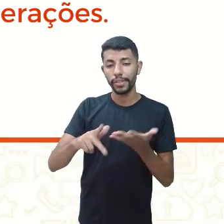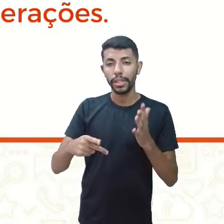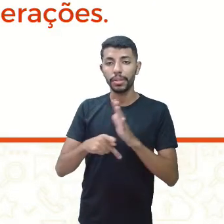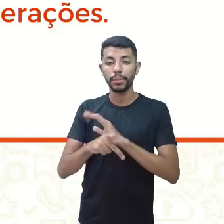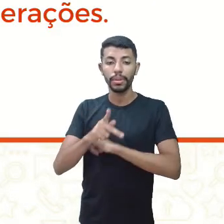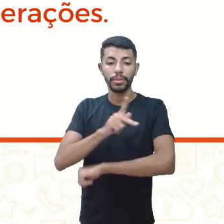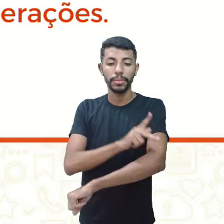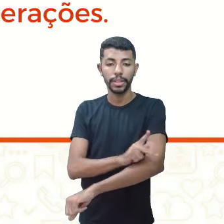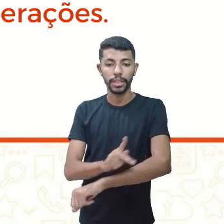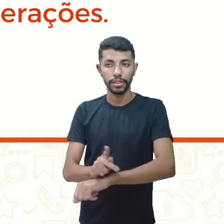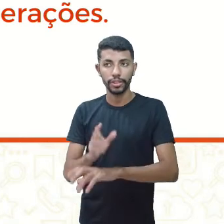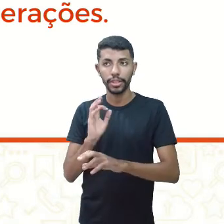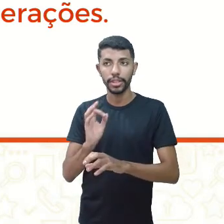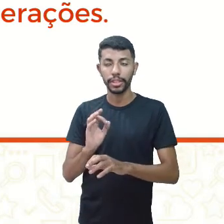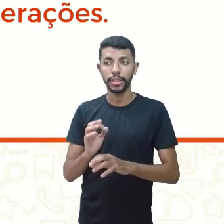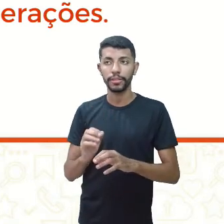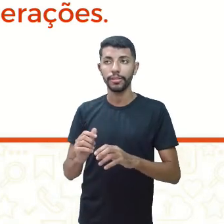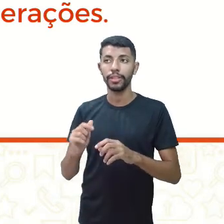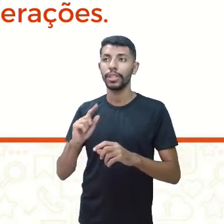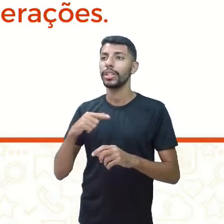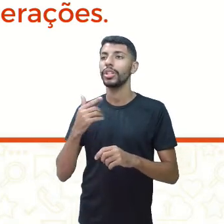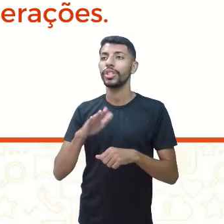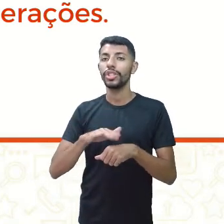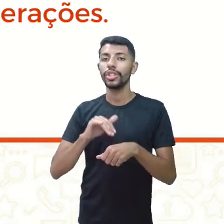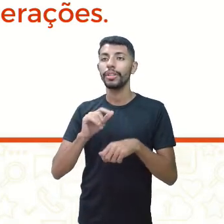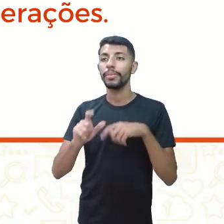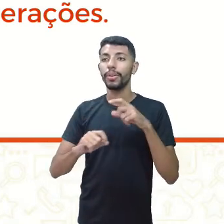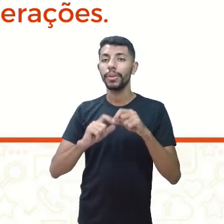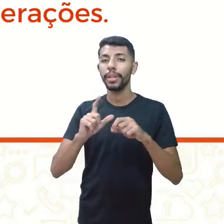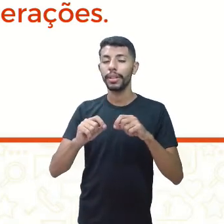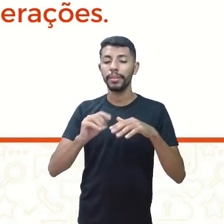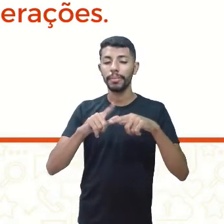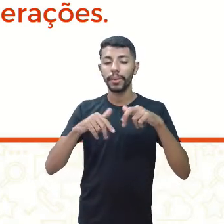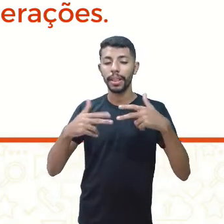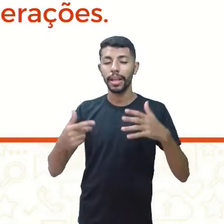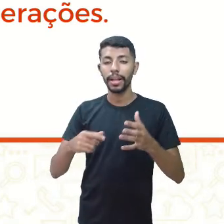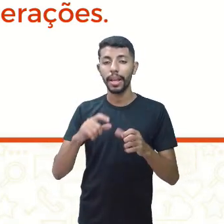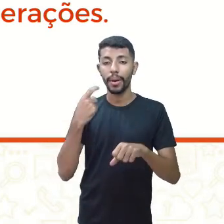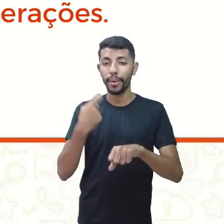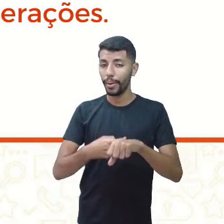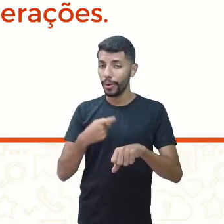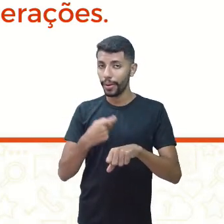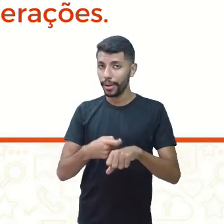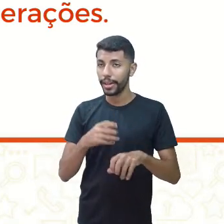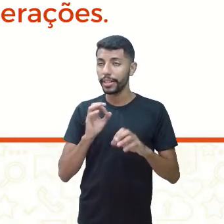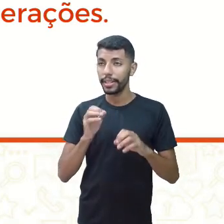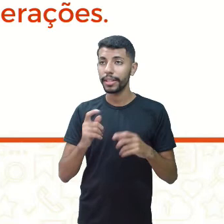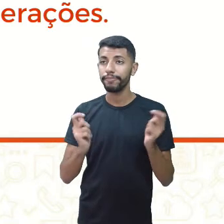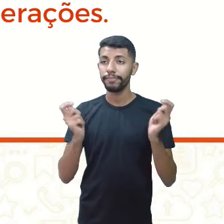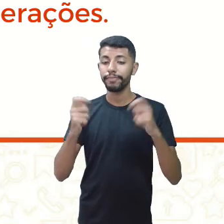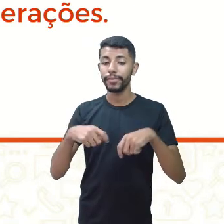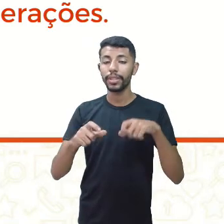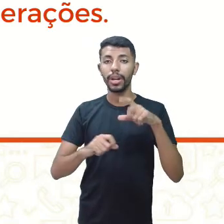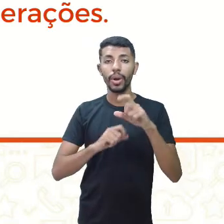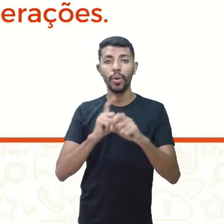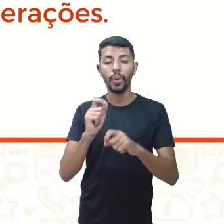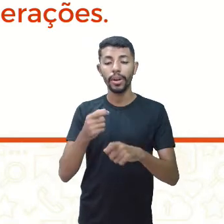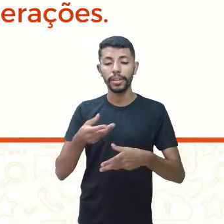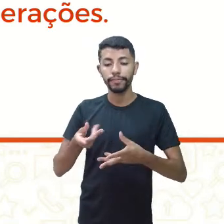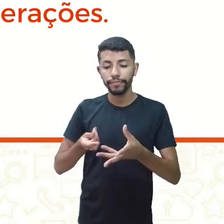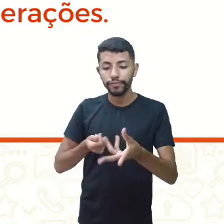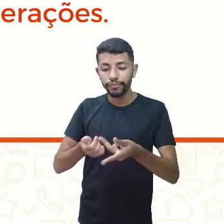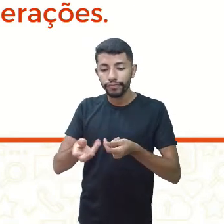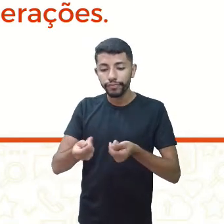tradicionais, concreto, que a gente costuma chamar de material concreto, que possibilitam, além do